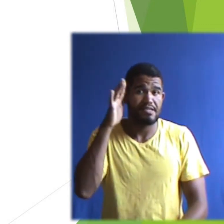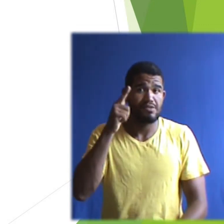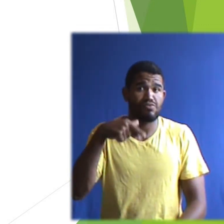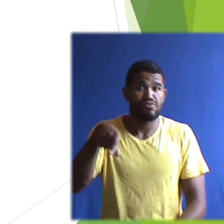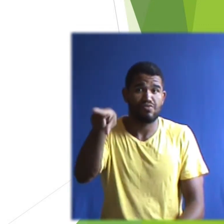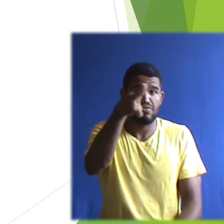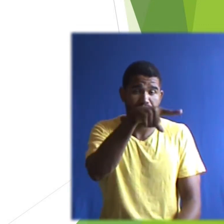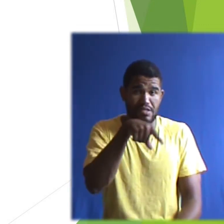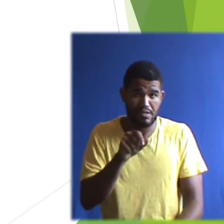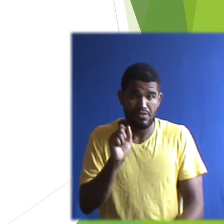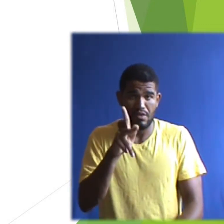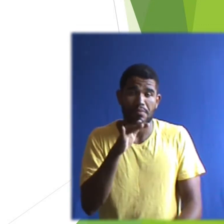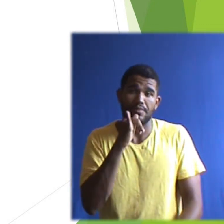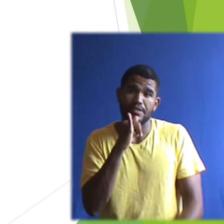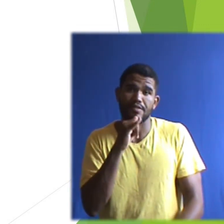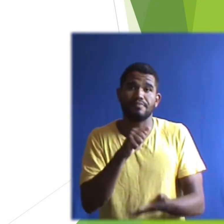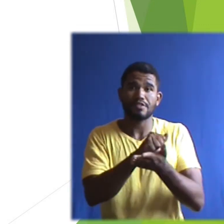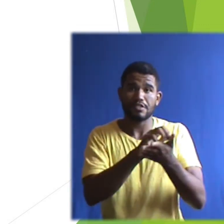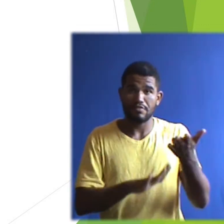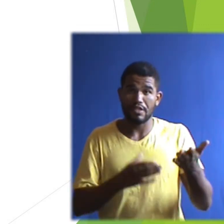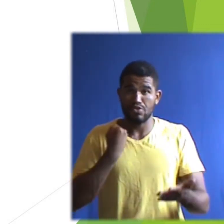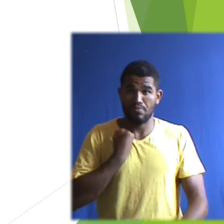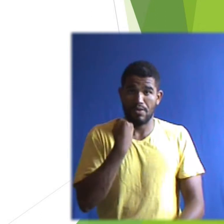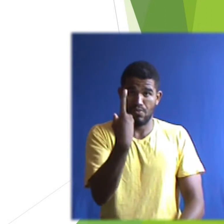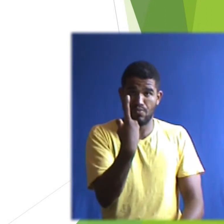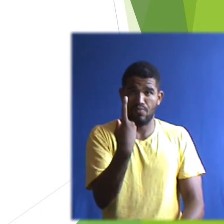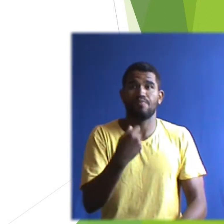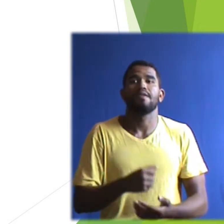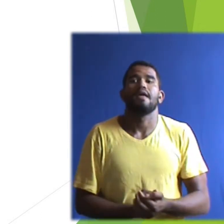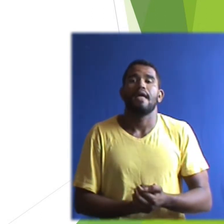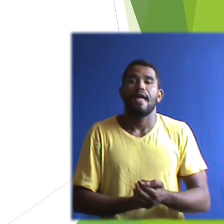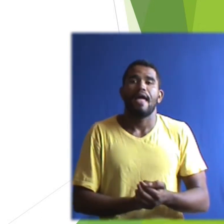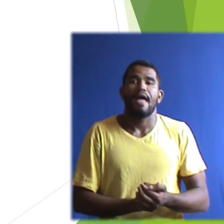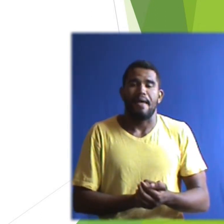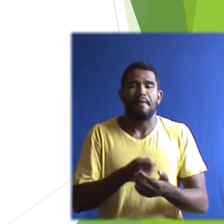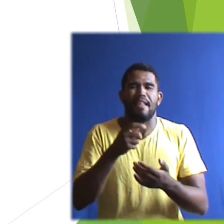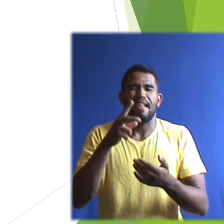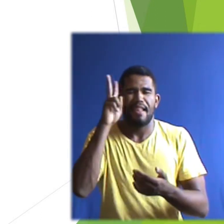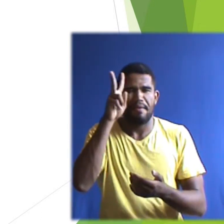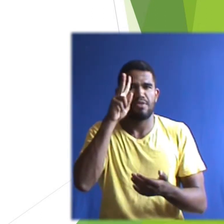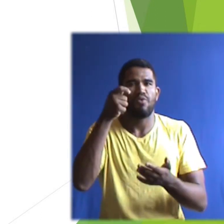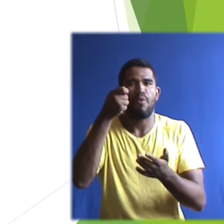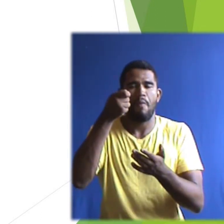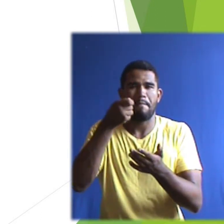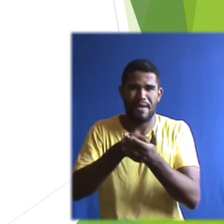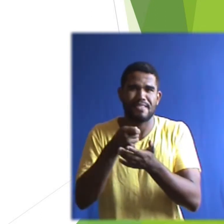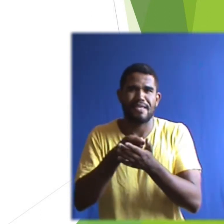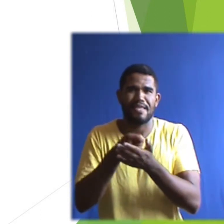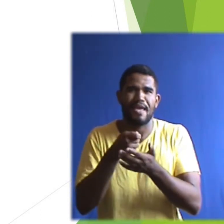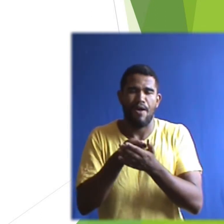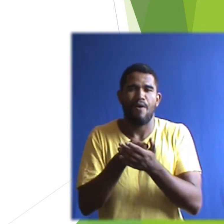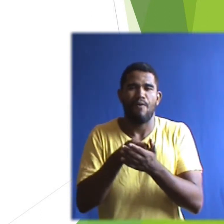vai agilizar muito a vida de vocês, tá bom? Mas tanto as leituras facultativas quanto os aplicativos